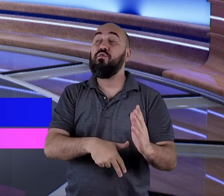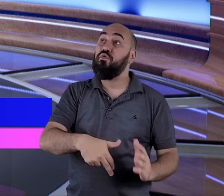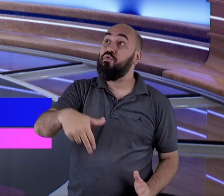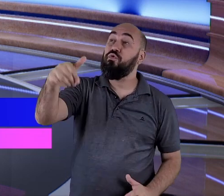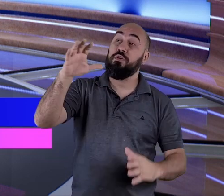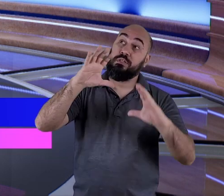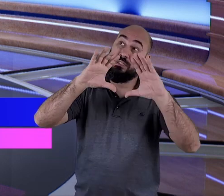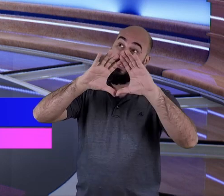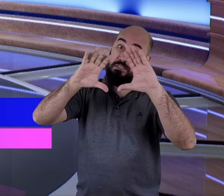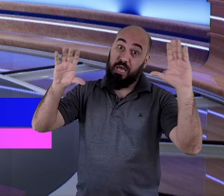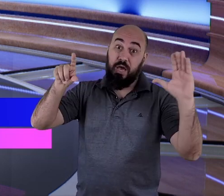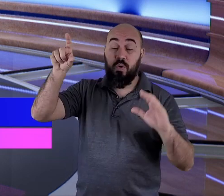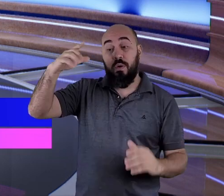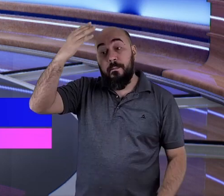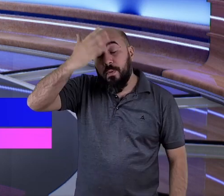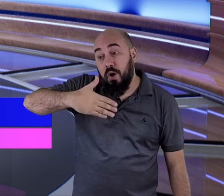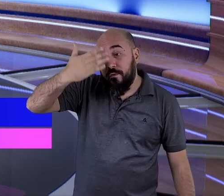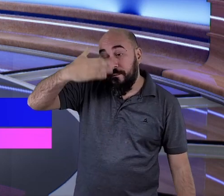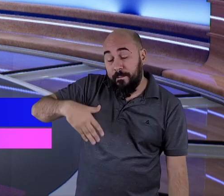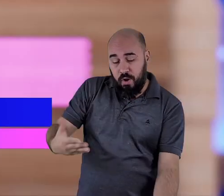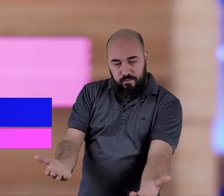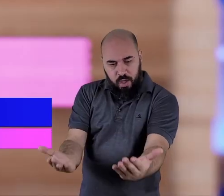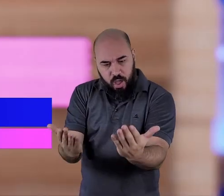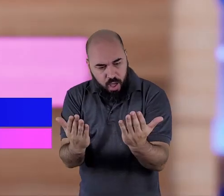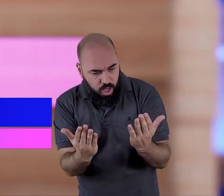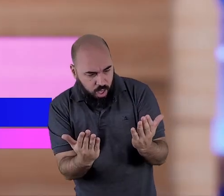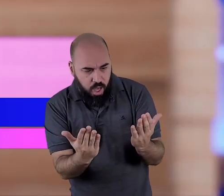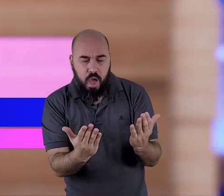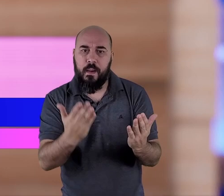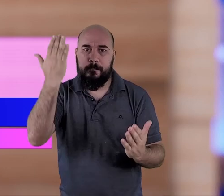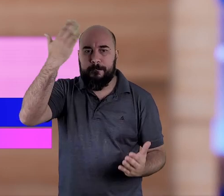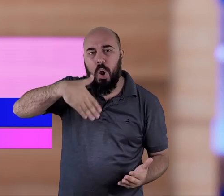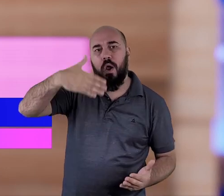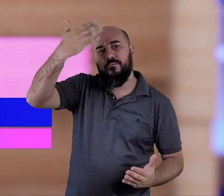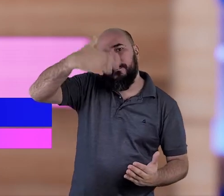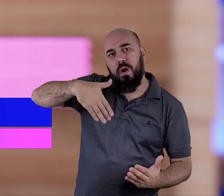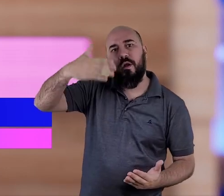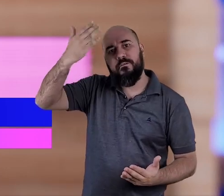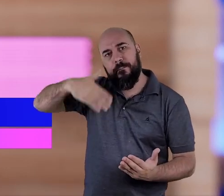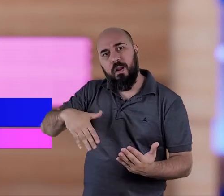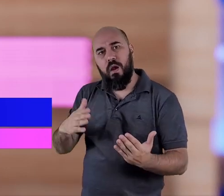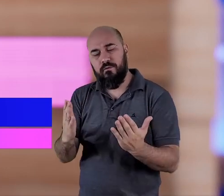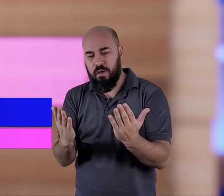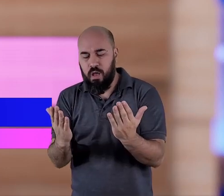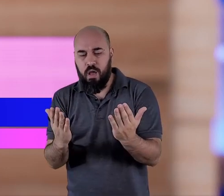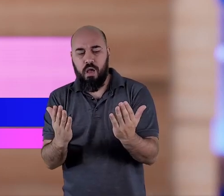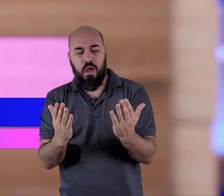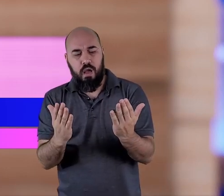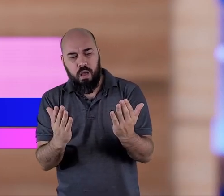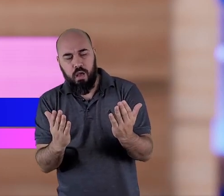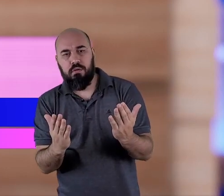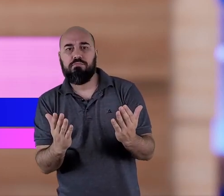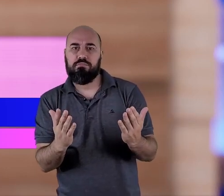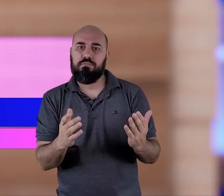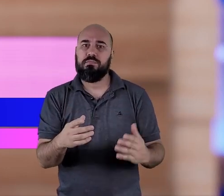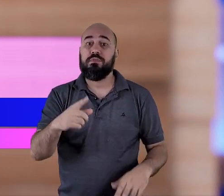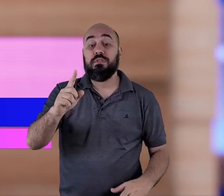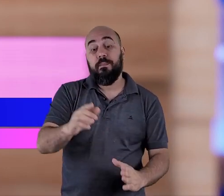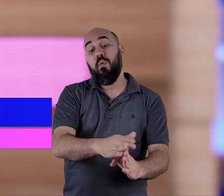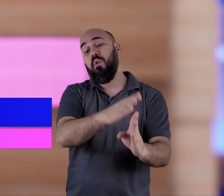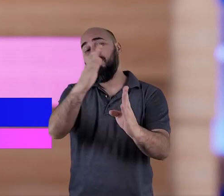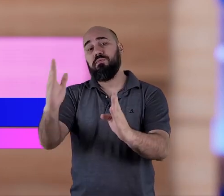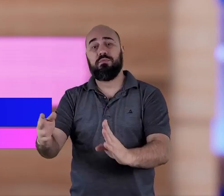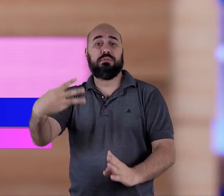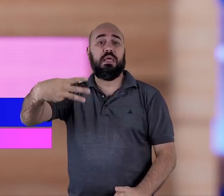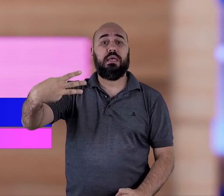casos julgados por Deus. E a terceira fase do juízo, que ocorrerá no final dos 1000 anos, e vai até o fim do